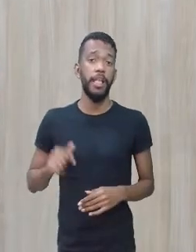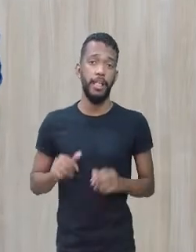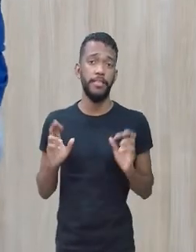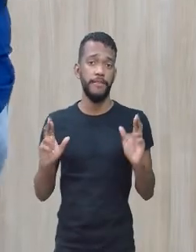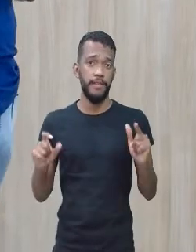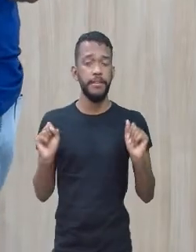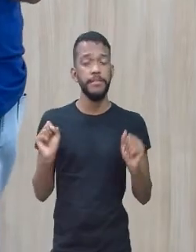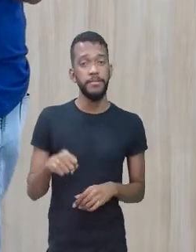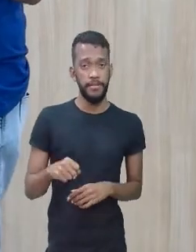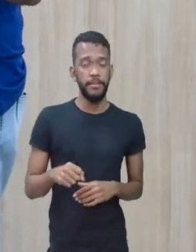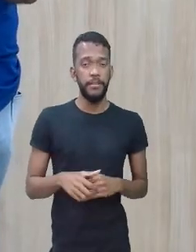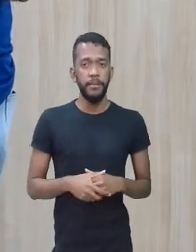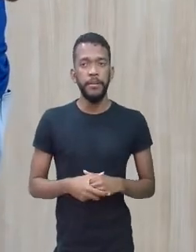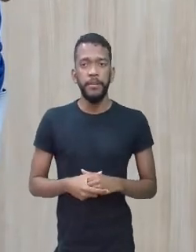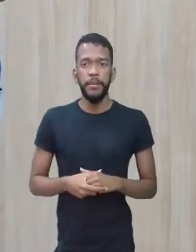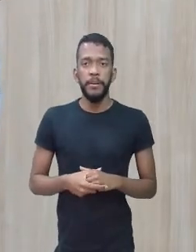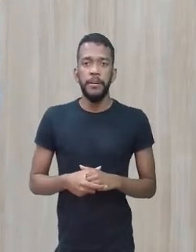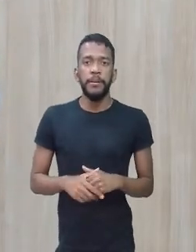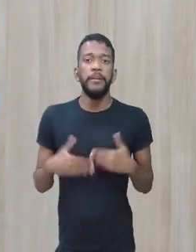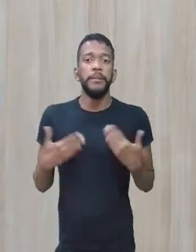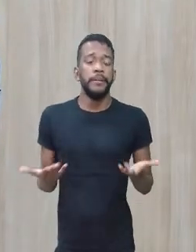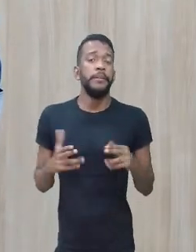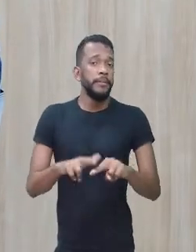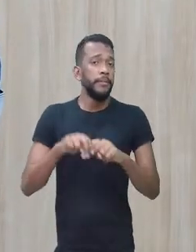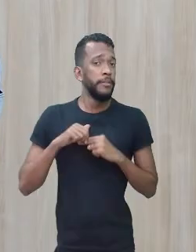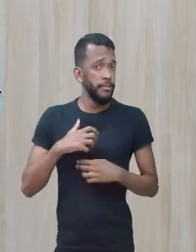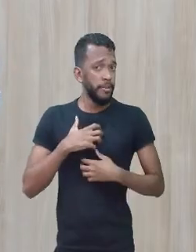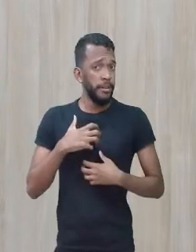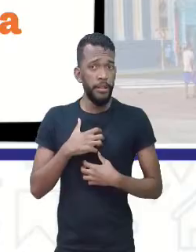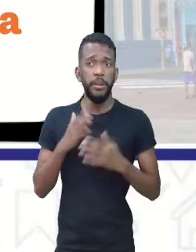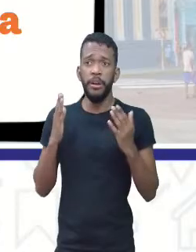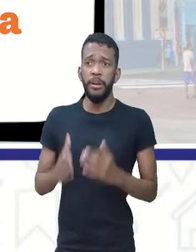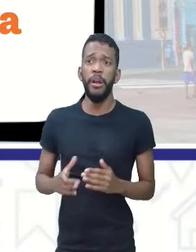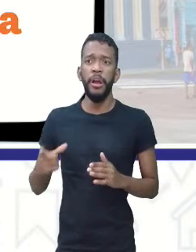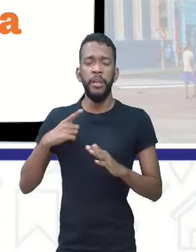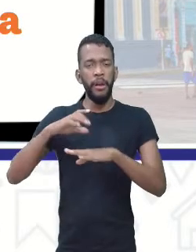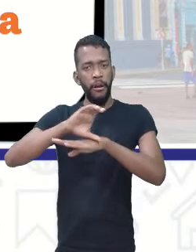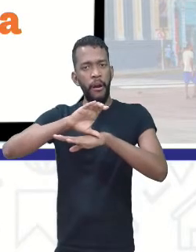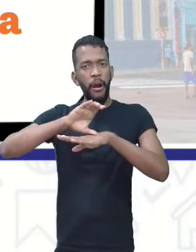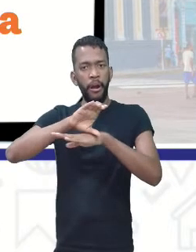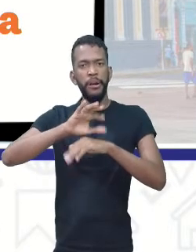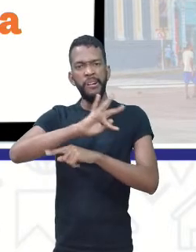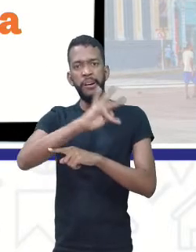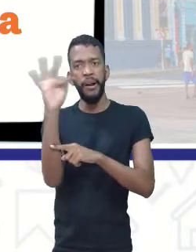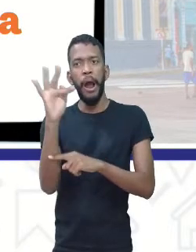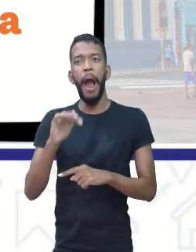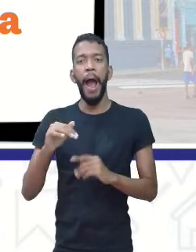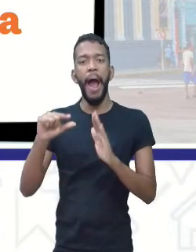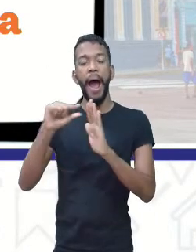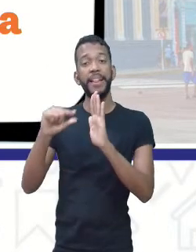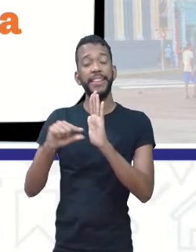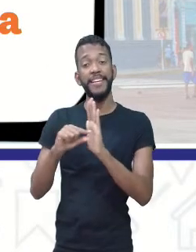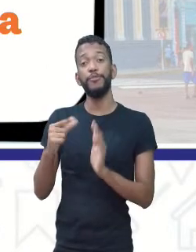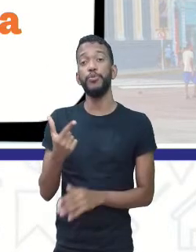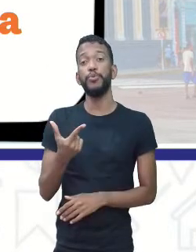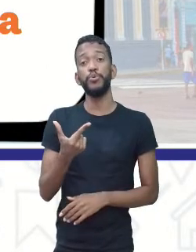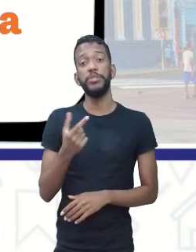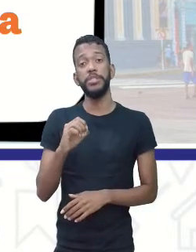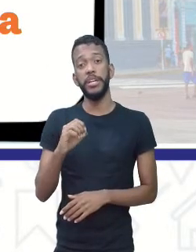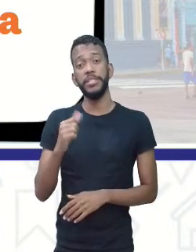diferentes. Então, nesse sentido, a Constituição Federal, nos seus artigos 215 e